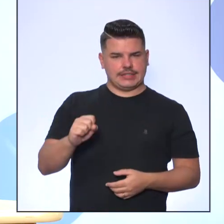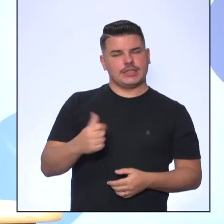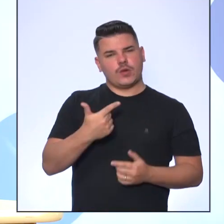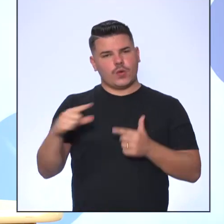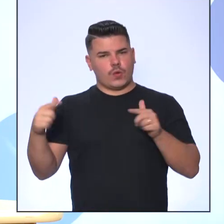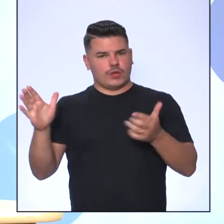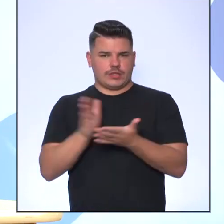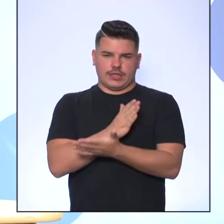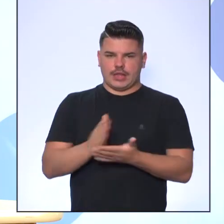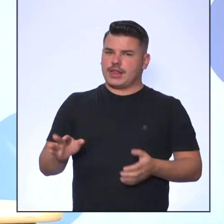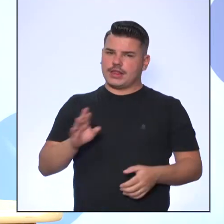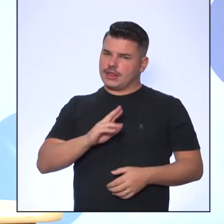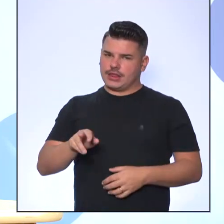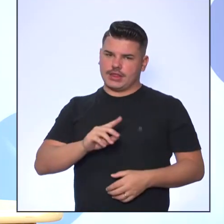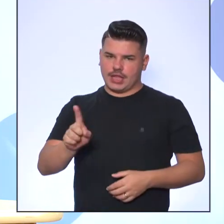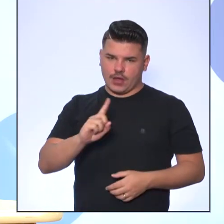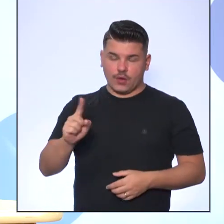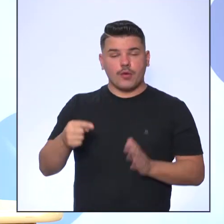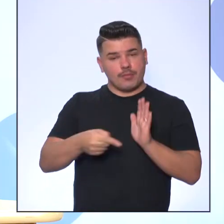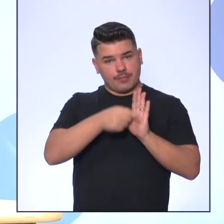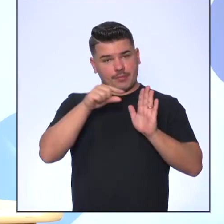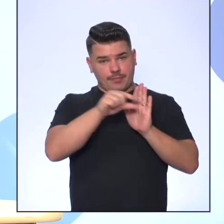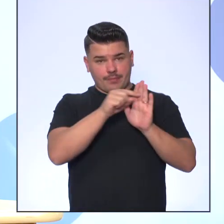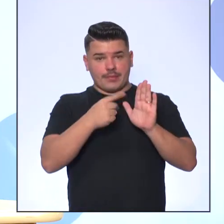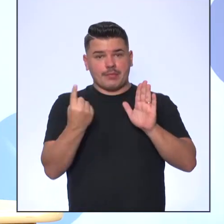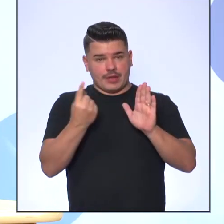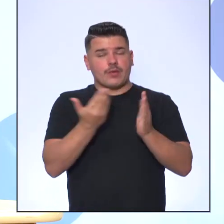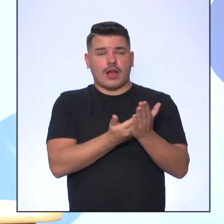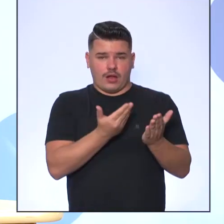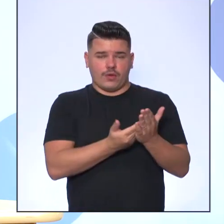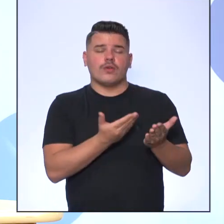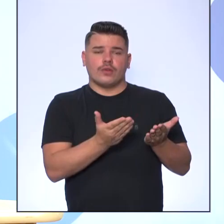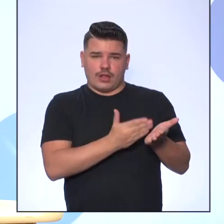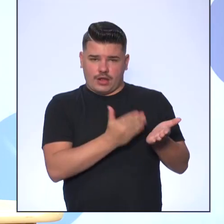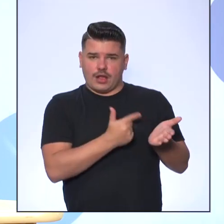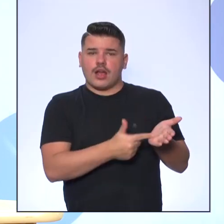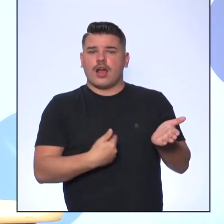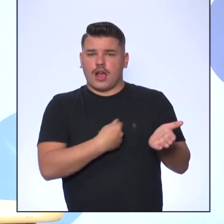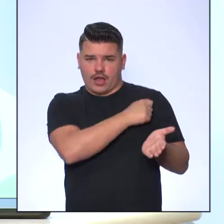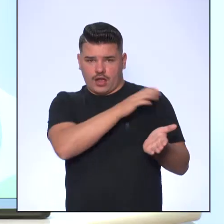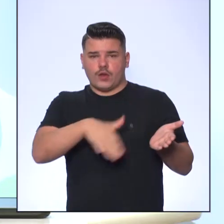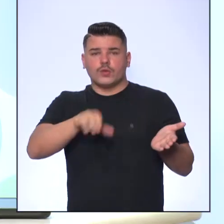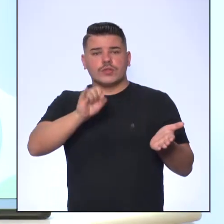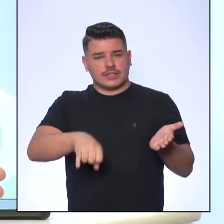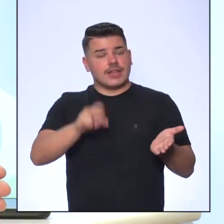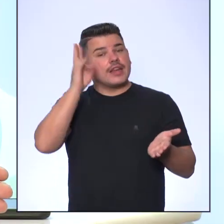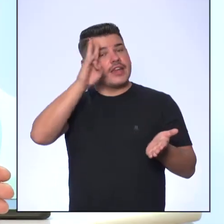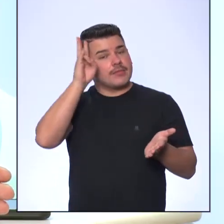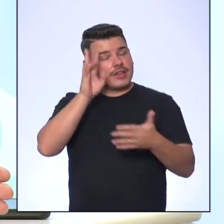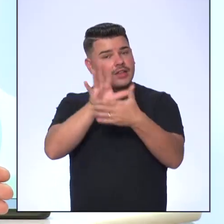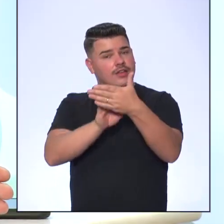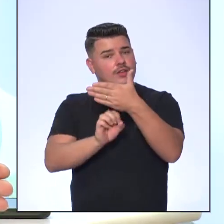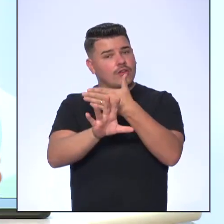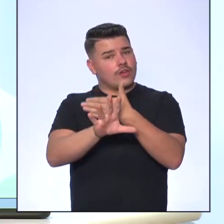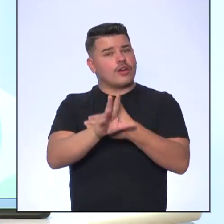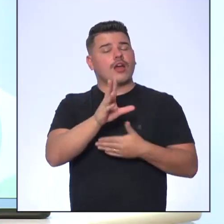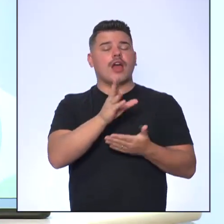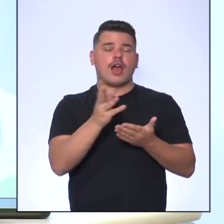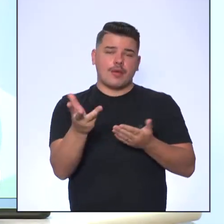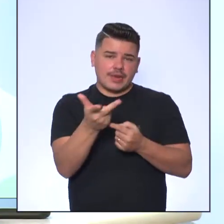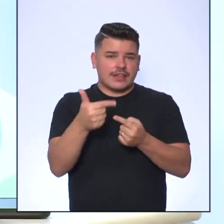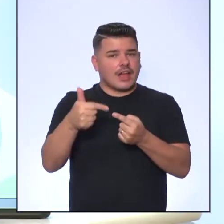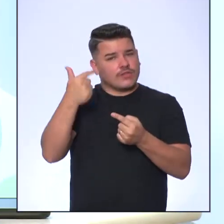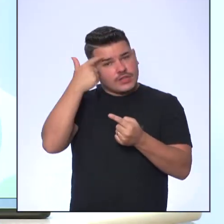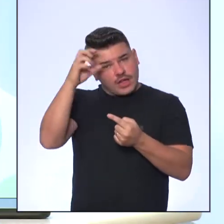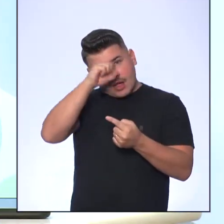então, por exemplo, o primeiro já é da aula passada, que nós vamos ver o caderno do aluno sim. Lembrando que são habilidades que ou tem atividades